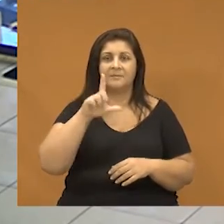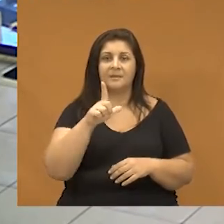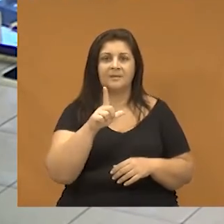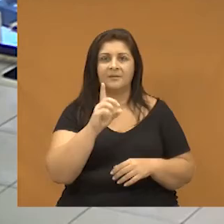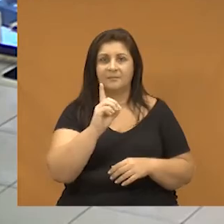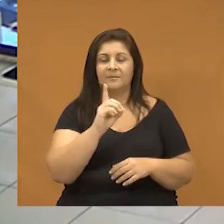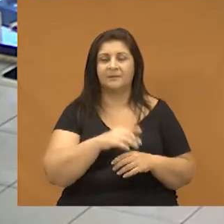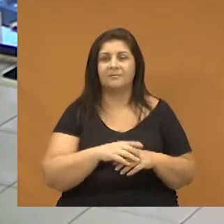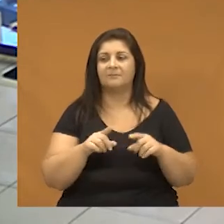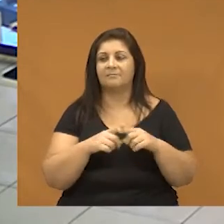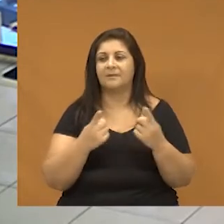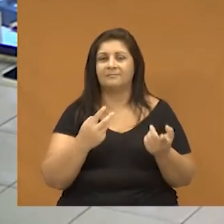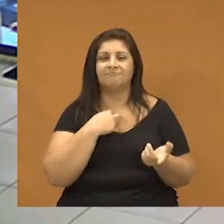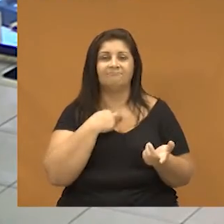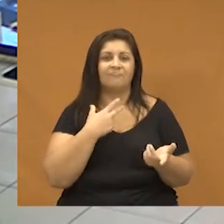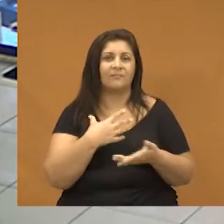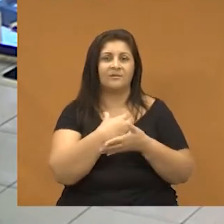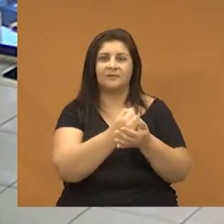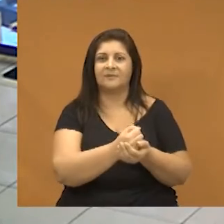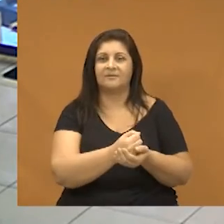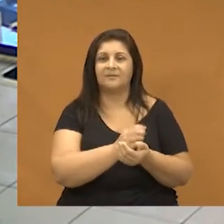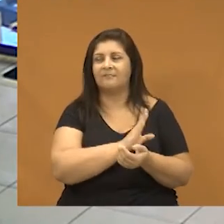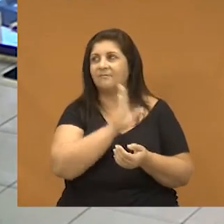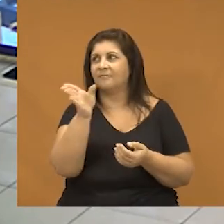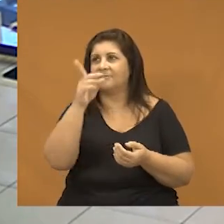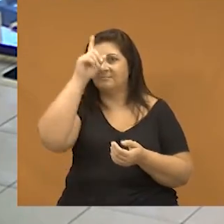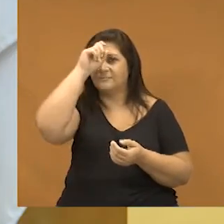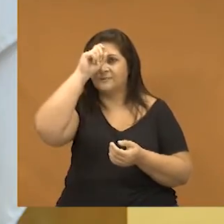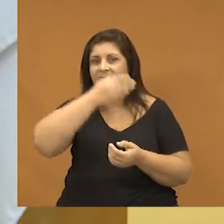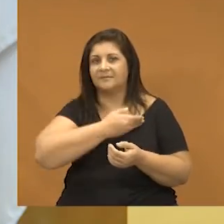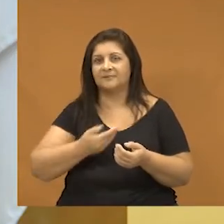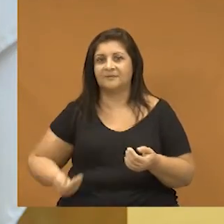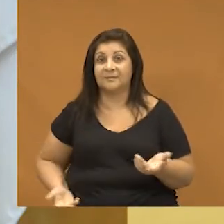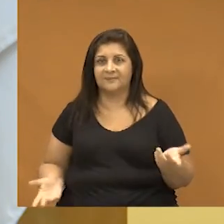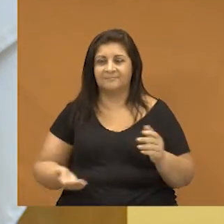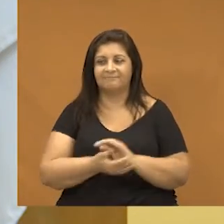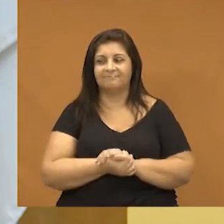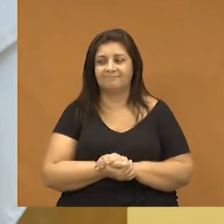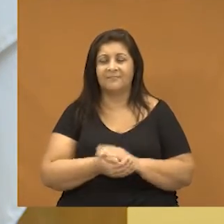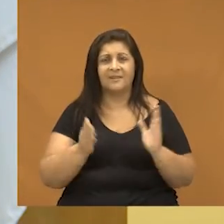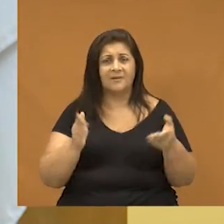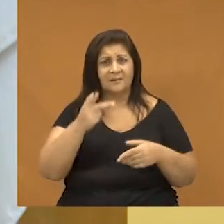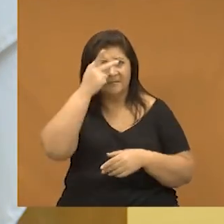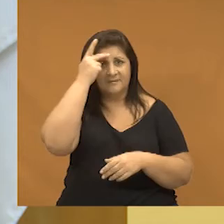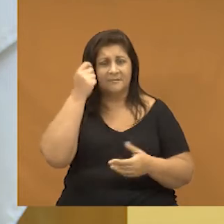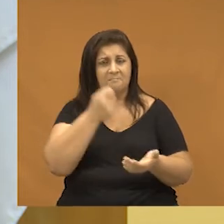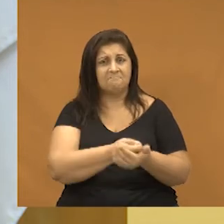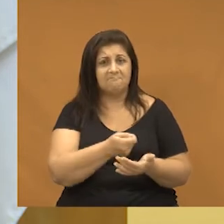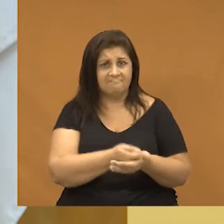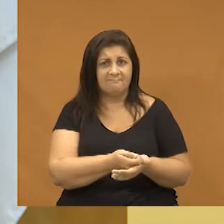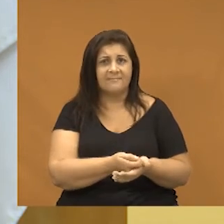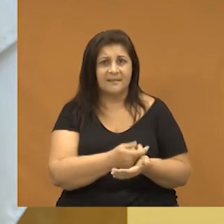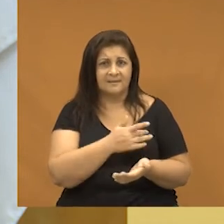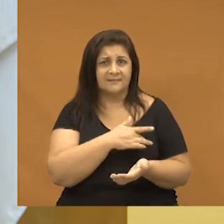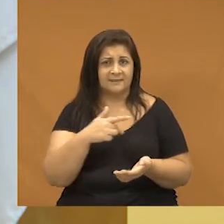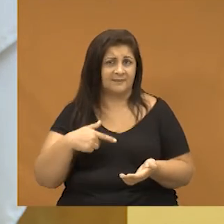infelizmente, né, teve que trazer ele para a Santa Casa. Então eu acho que hoje as pessoas pagam o convênio, né, para ter um